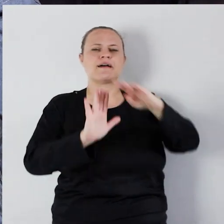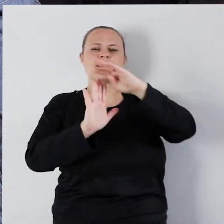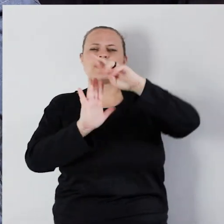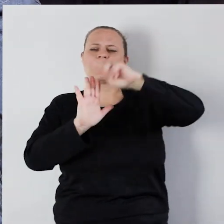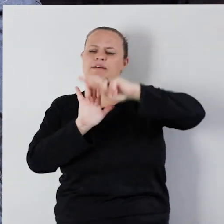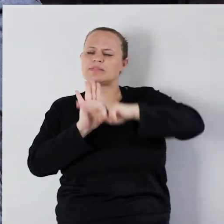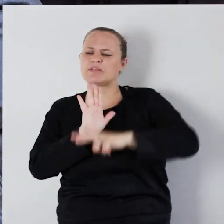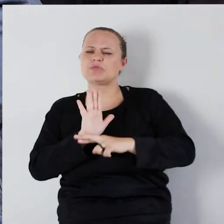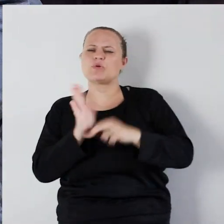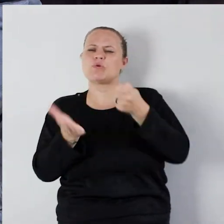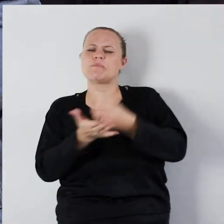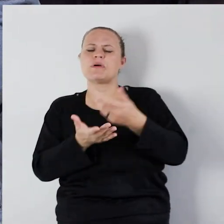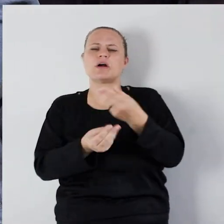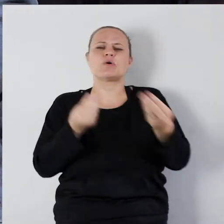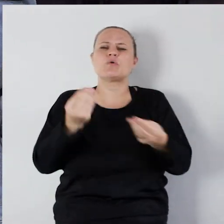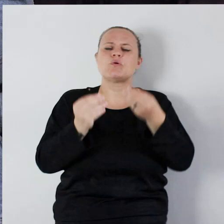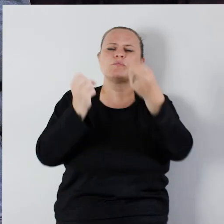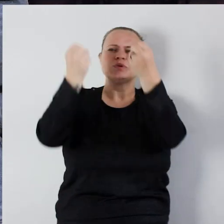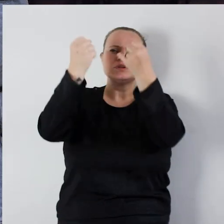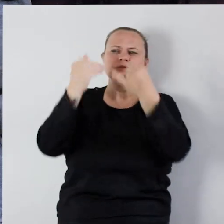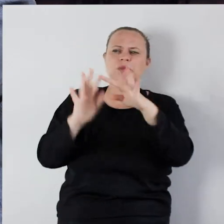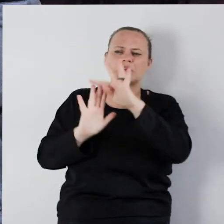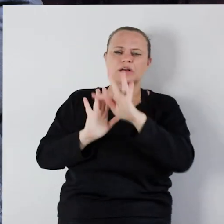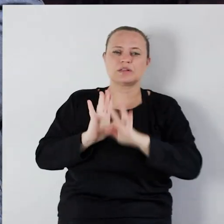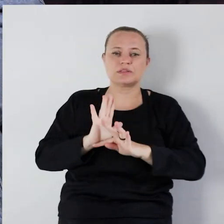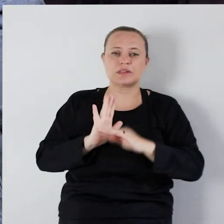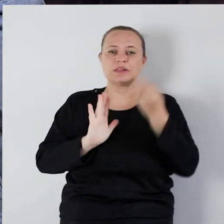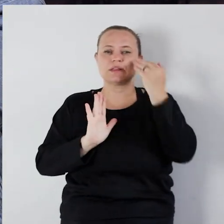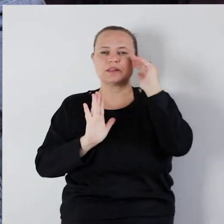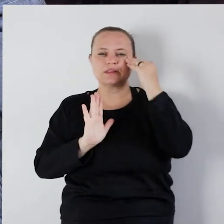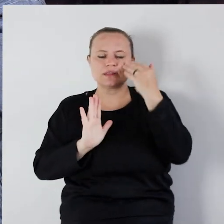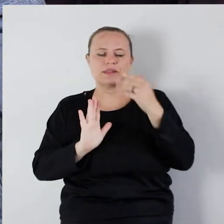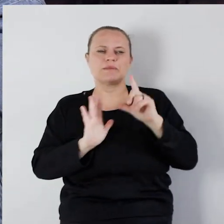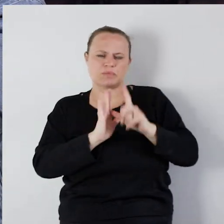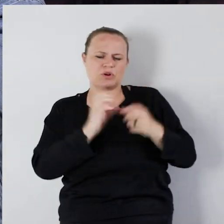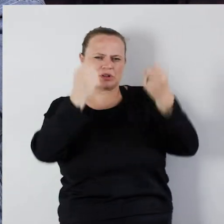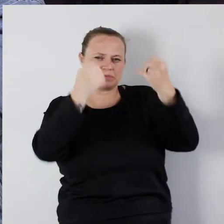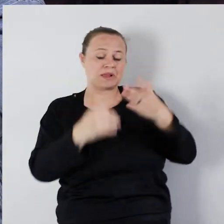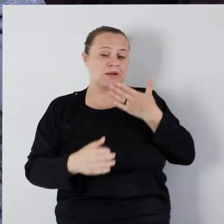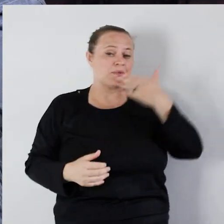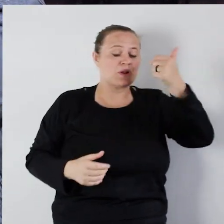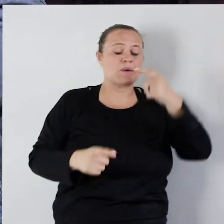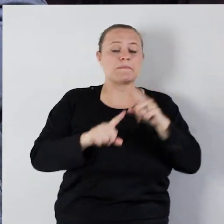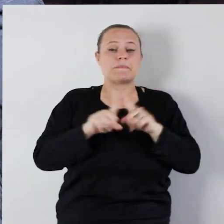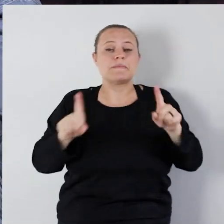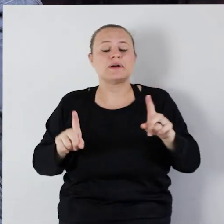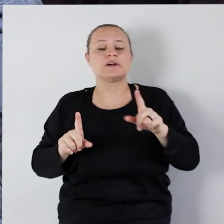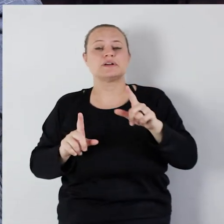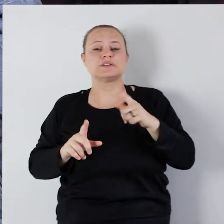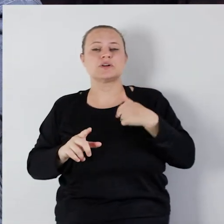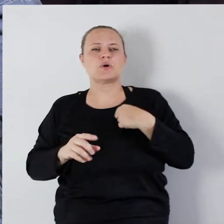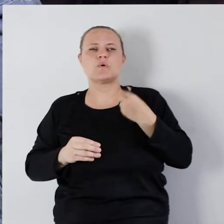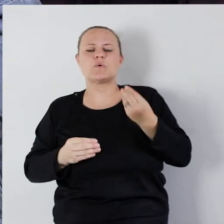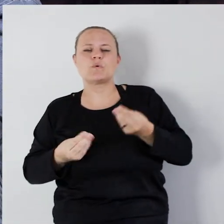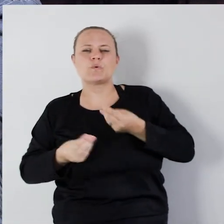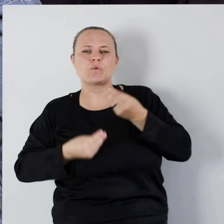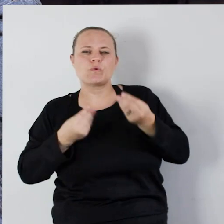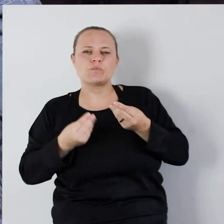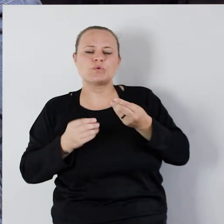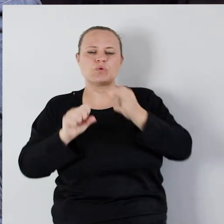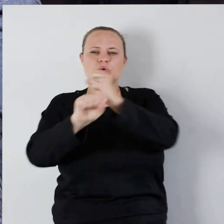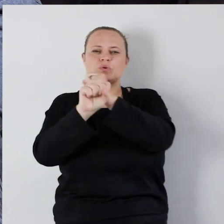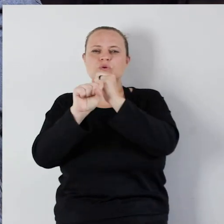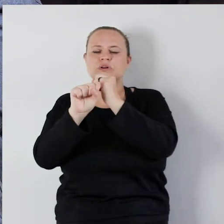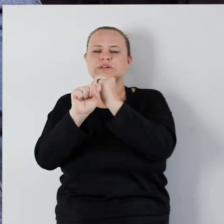ou privadas, em relação à prestação de contas, em relação ao entendimento, ou antes disso, né, para me explicar